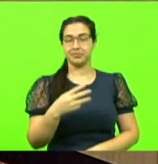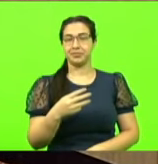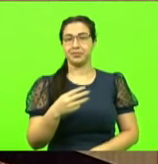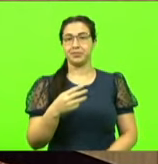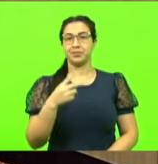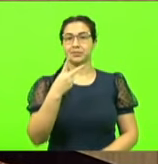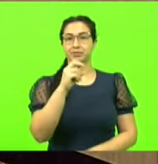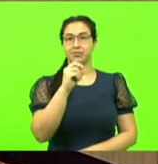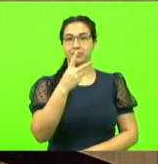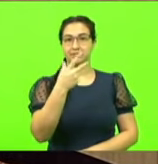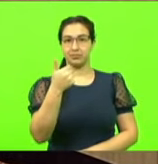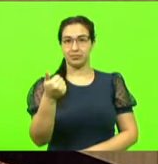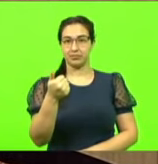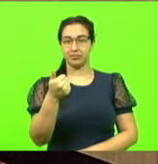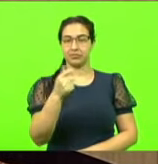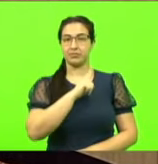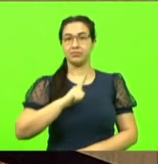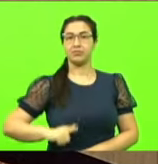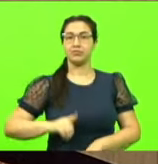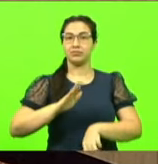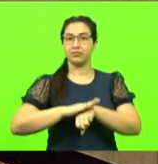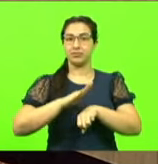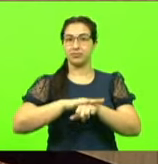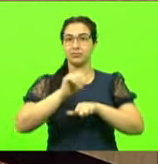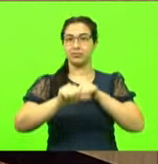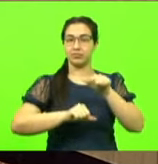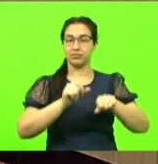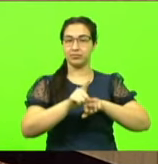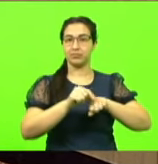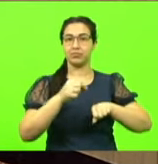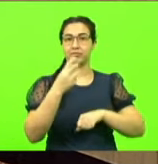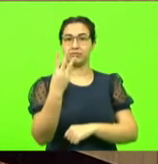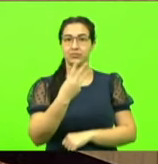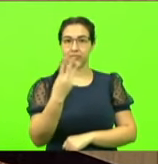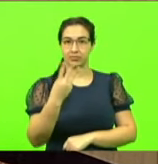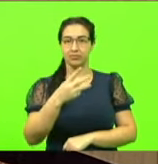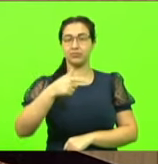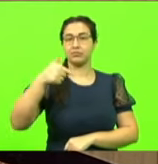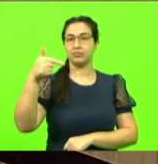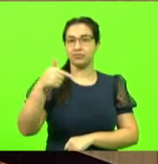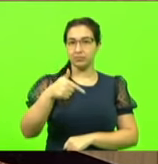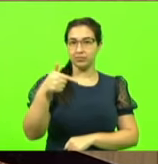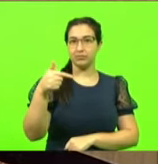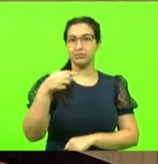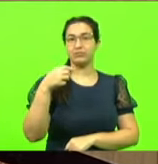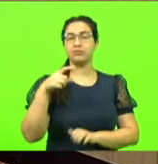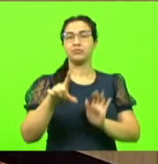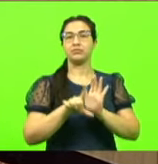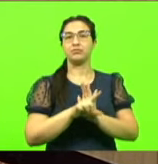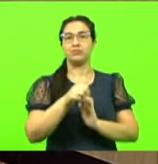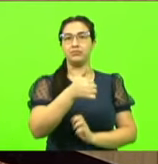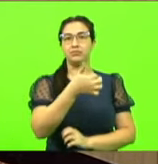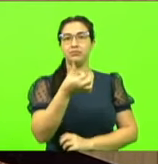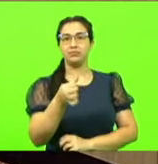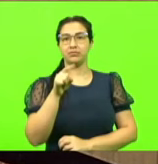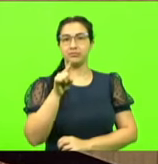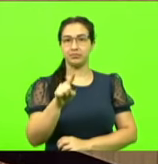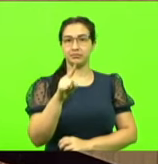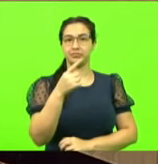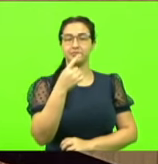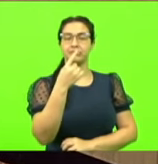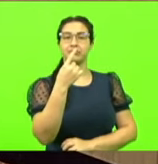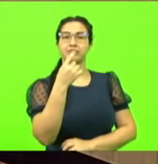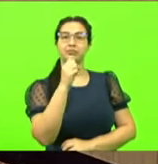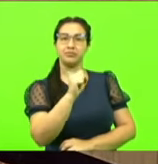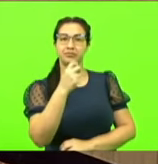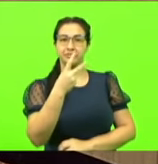de 2021, autor Governo do Estado. Altera os artigos 3º e 7º da Lei 16.827 de 2015,